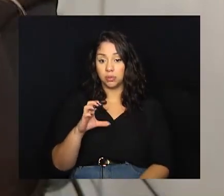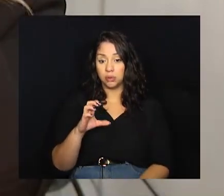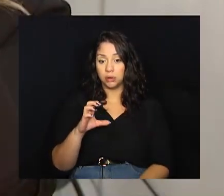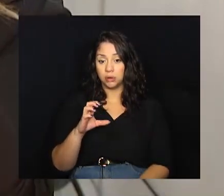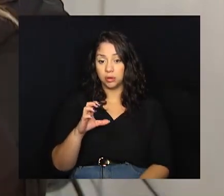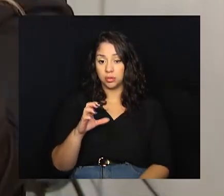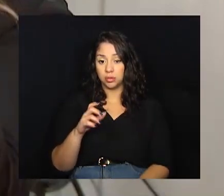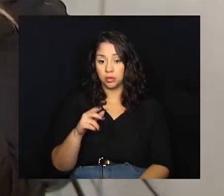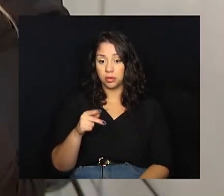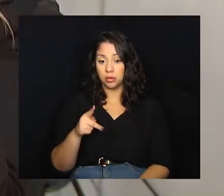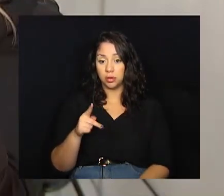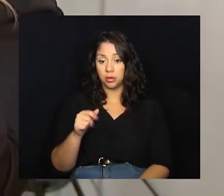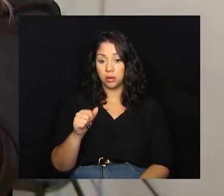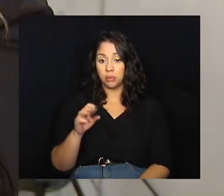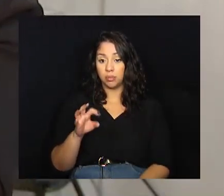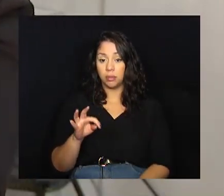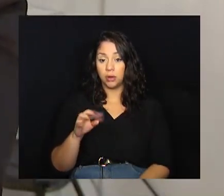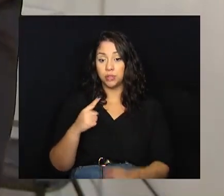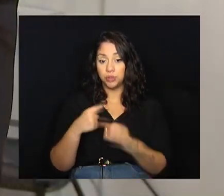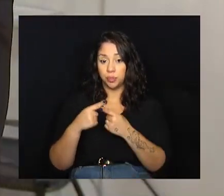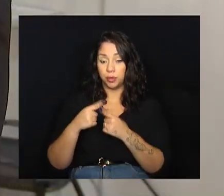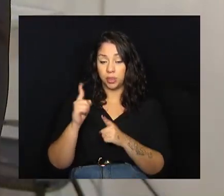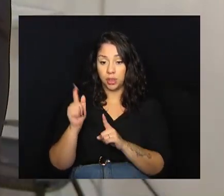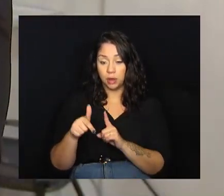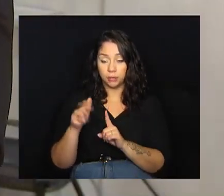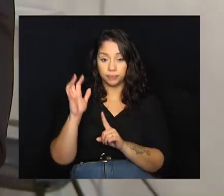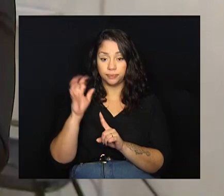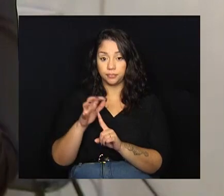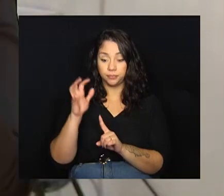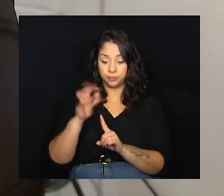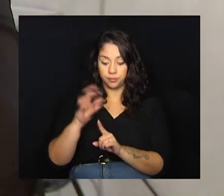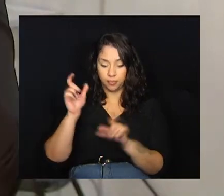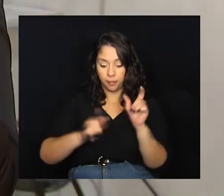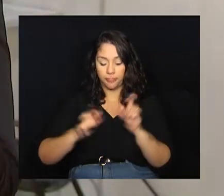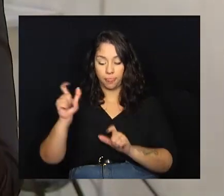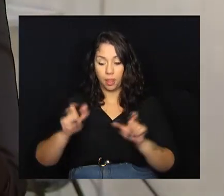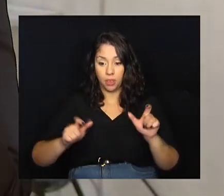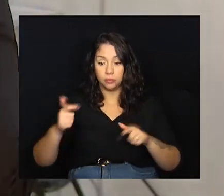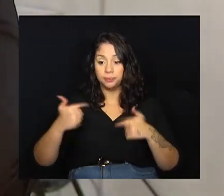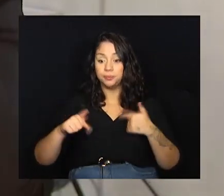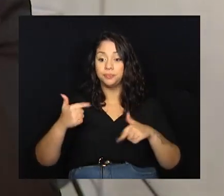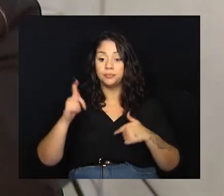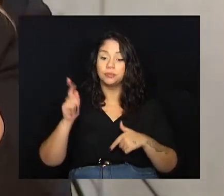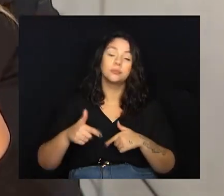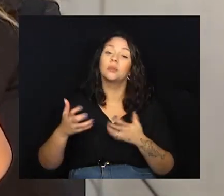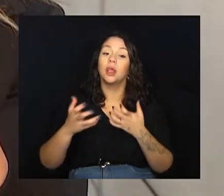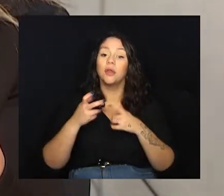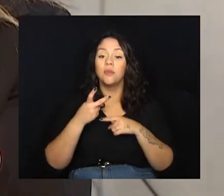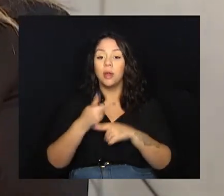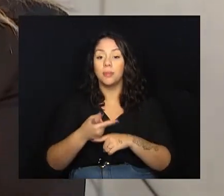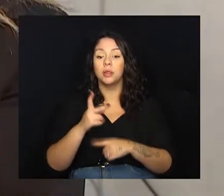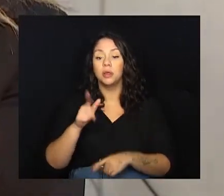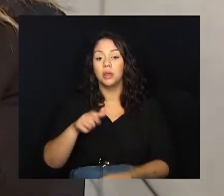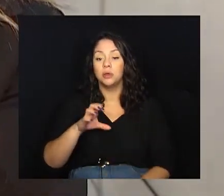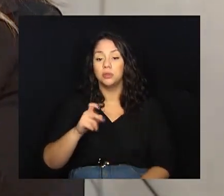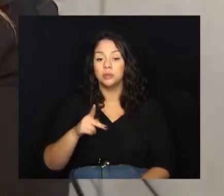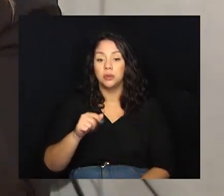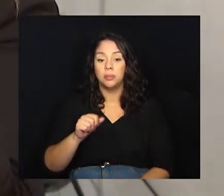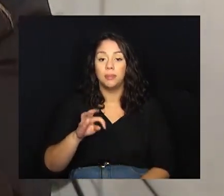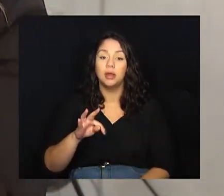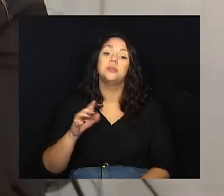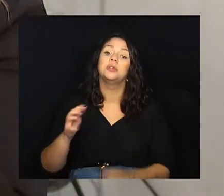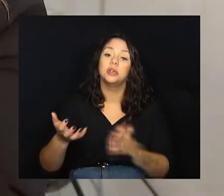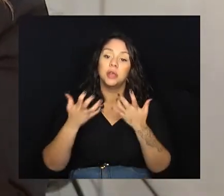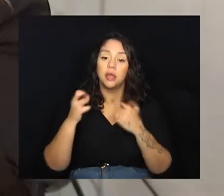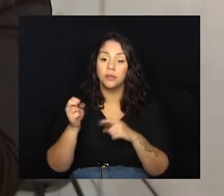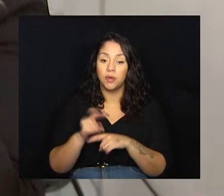esse reflexo do Trabalhador buscando o a ferramenta né que é o simpático buscando intermediar Essa vaga